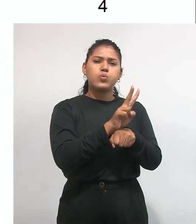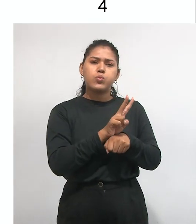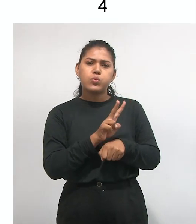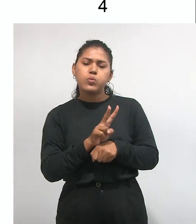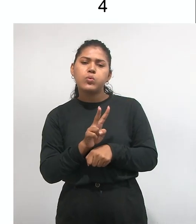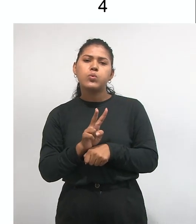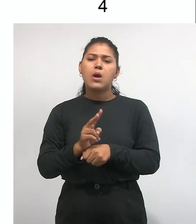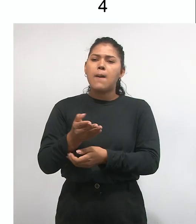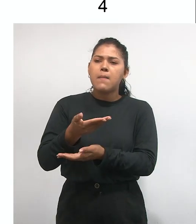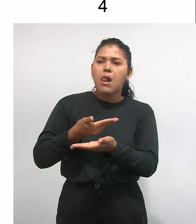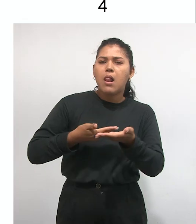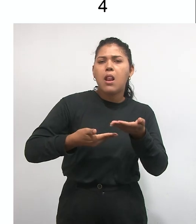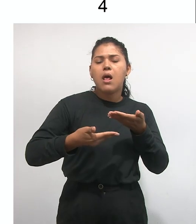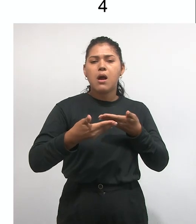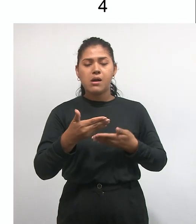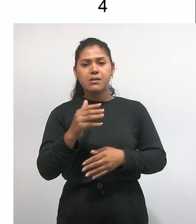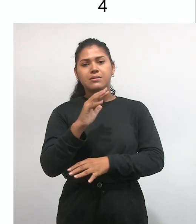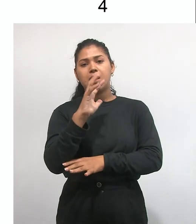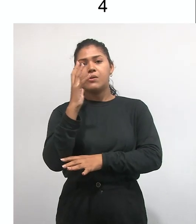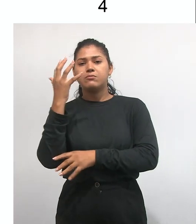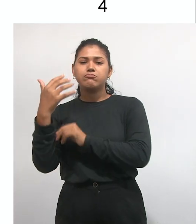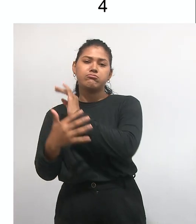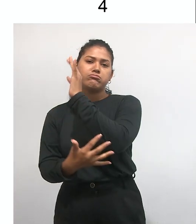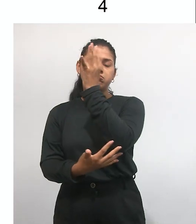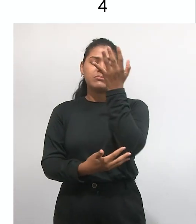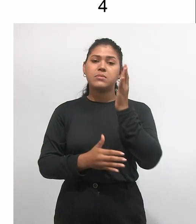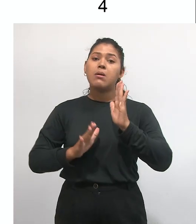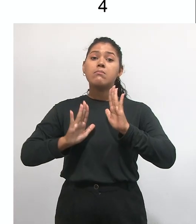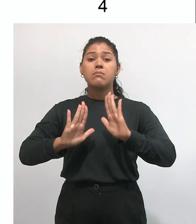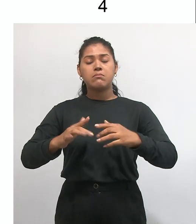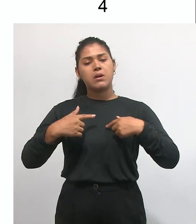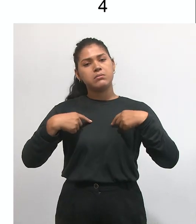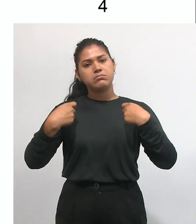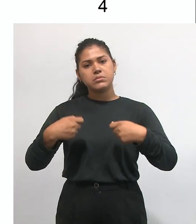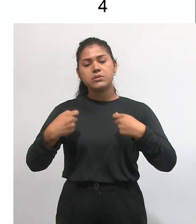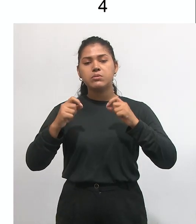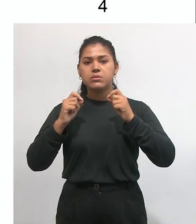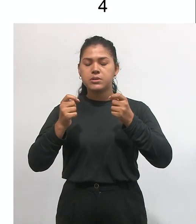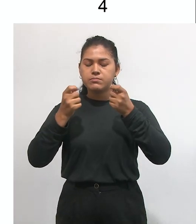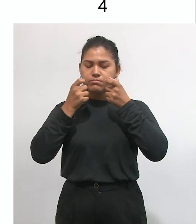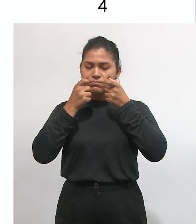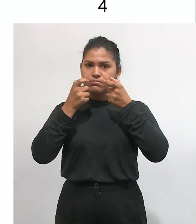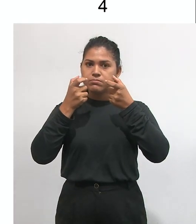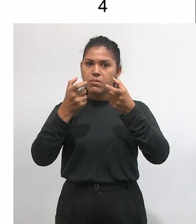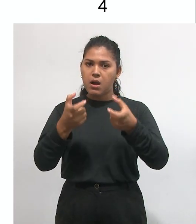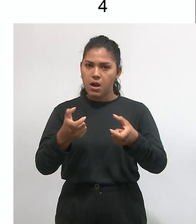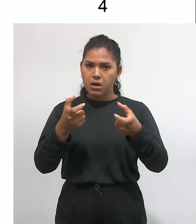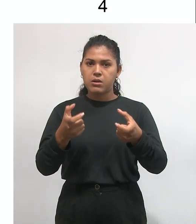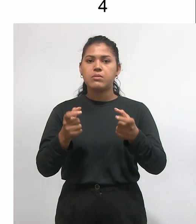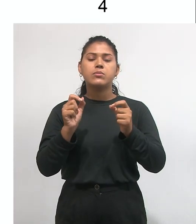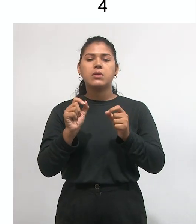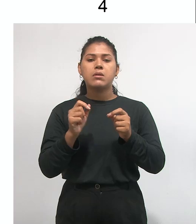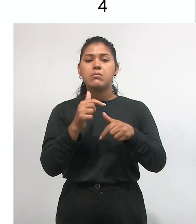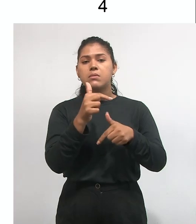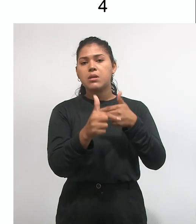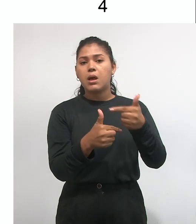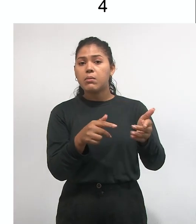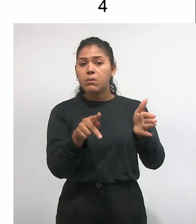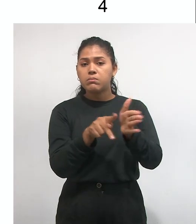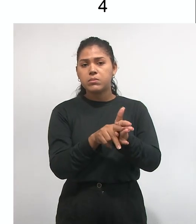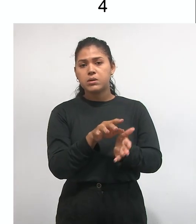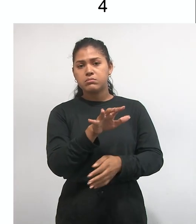planeta, mas que precisam de um olhar importante para o que eles têm realizado e para